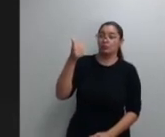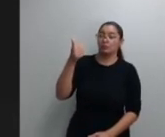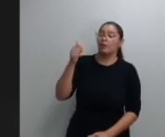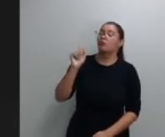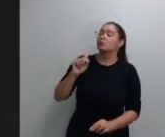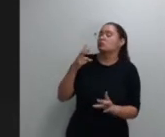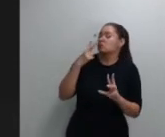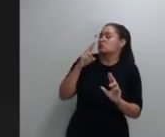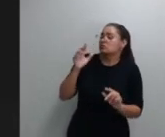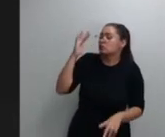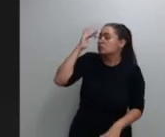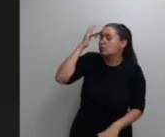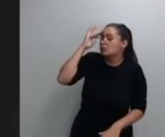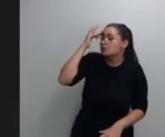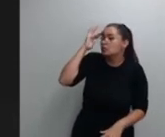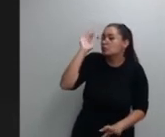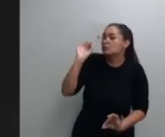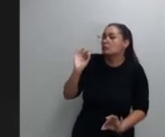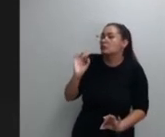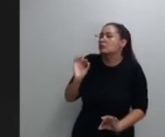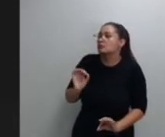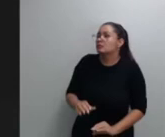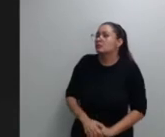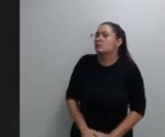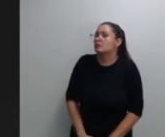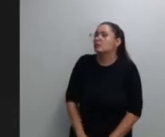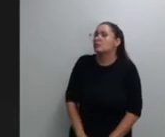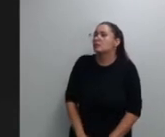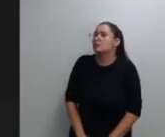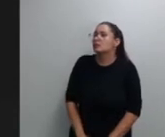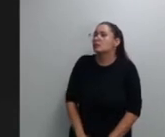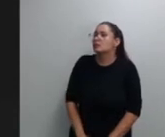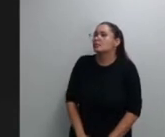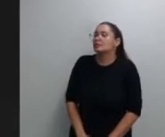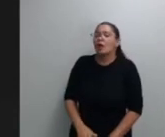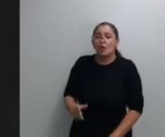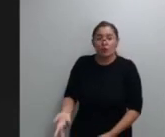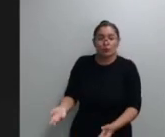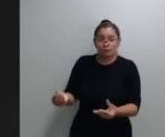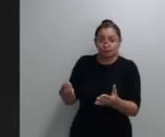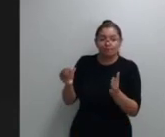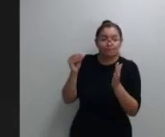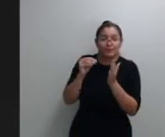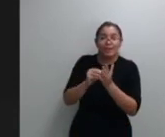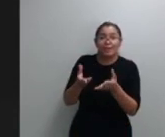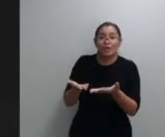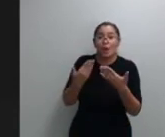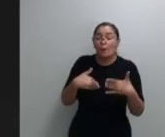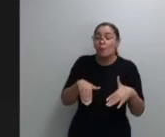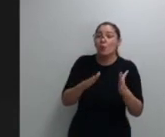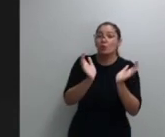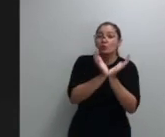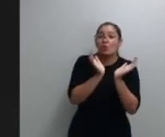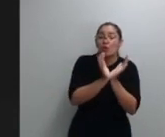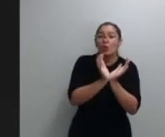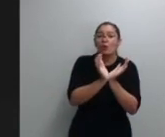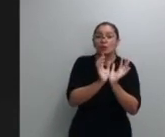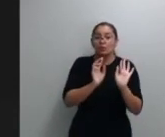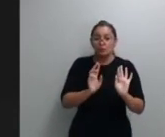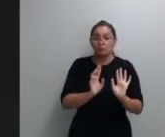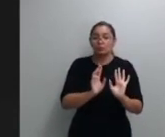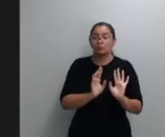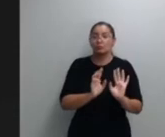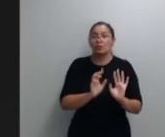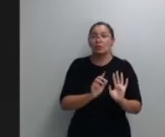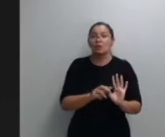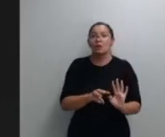vou analisar com toda calma lhe prometo trazer presidente sem falta nenhuma na próxima sessão eu vou proclamar o resultado mas antes só para concluir